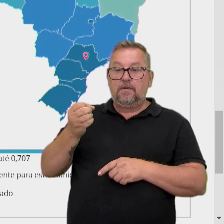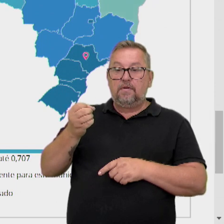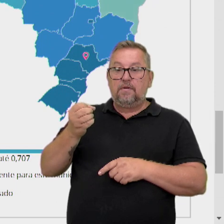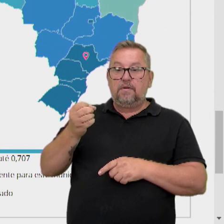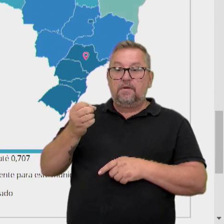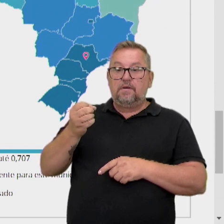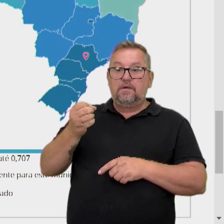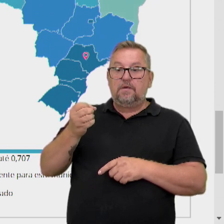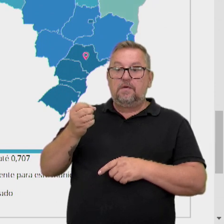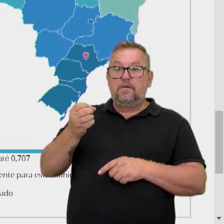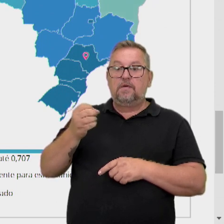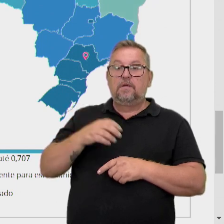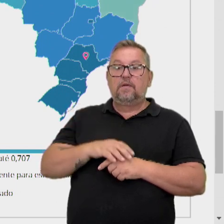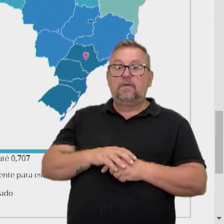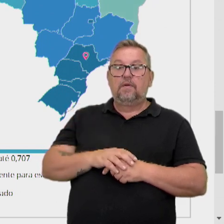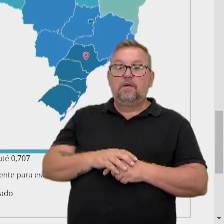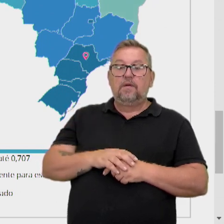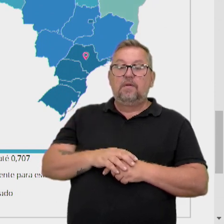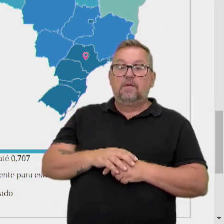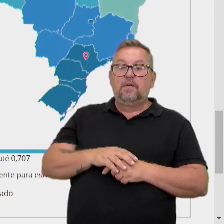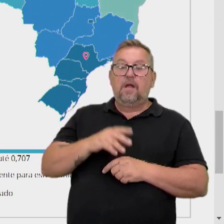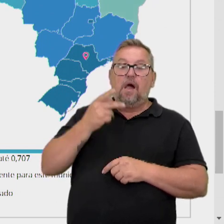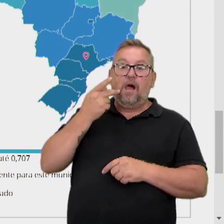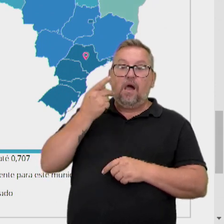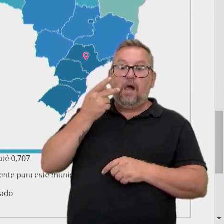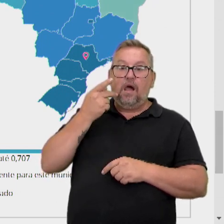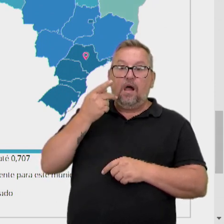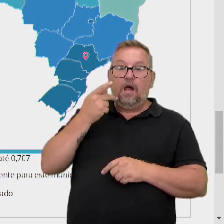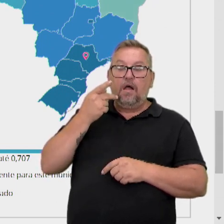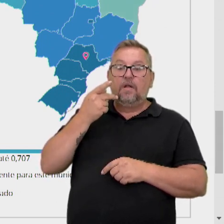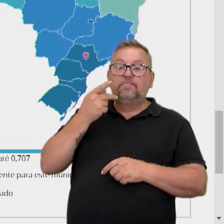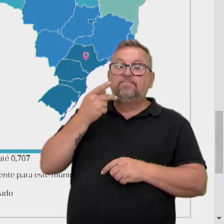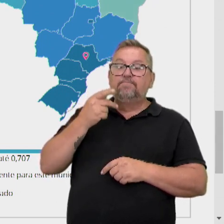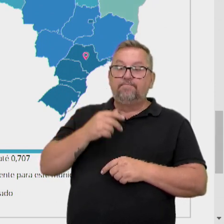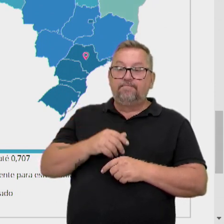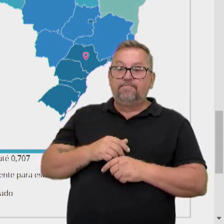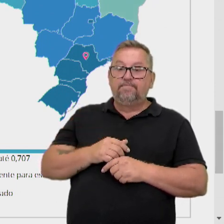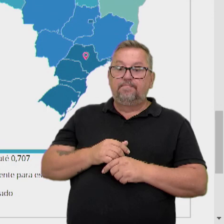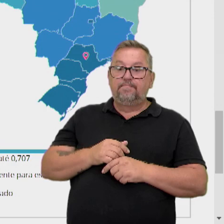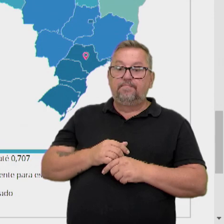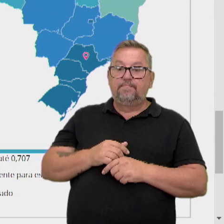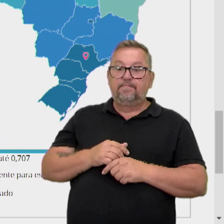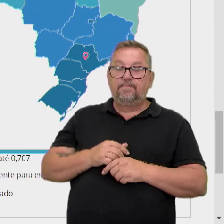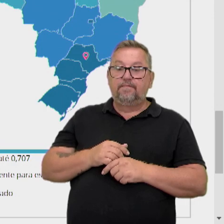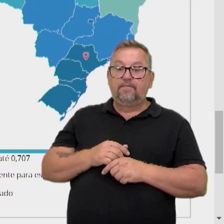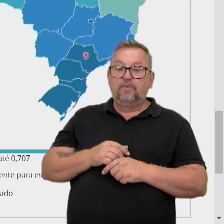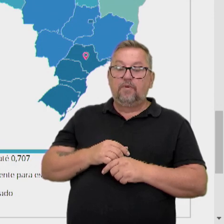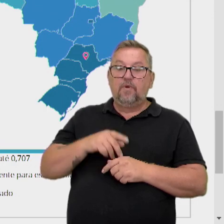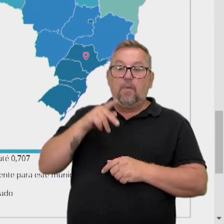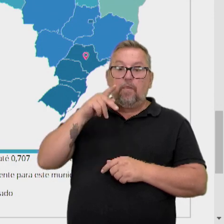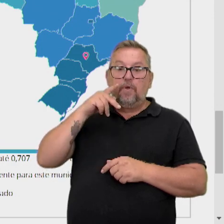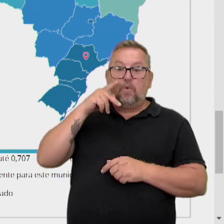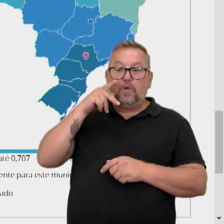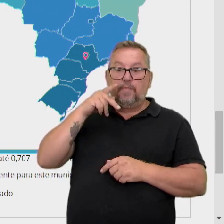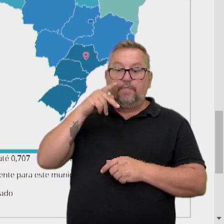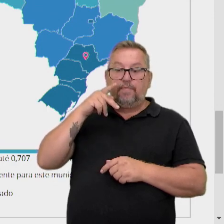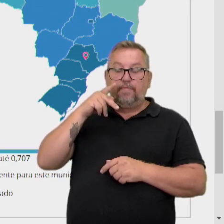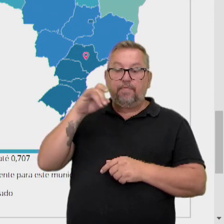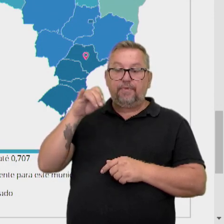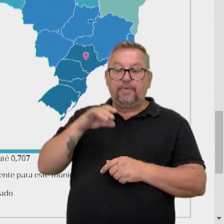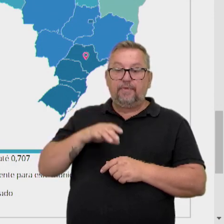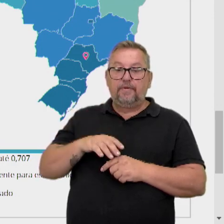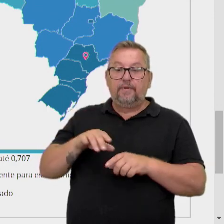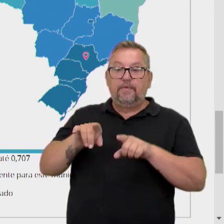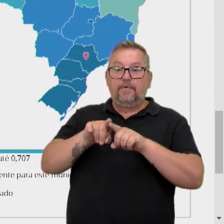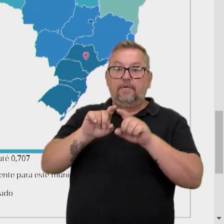0,660, aí nós temos aqui Alagoas com 0,631, né, nós temos o Piauí com 0,646.